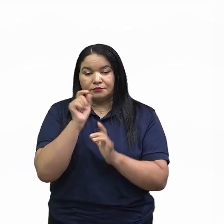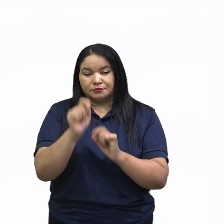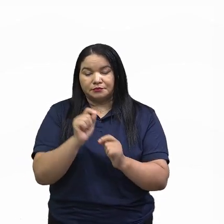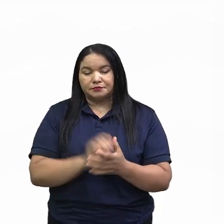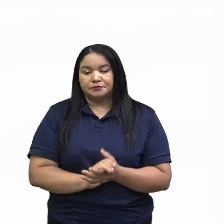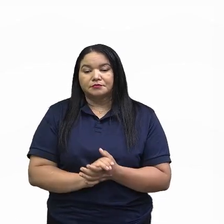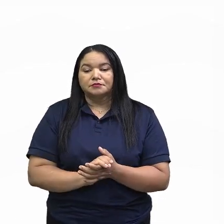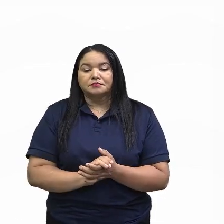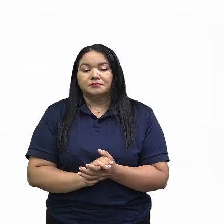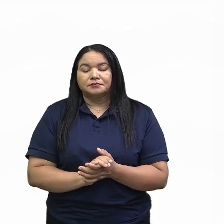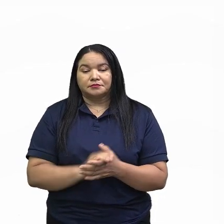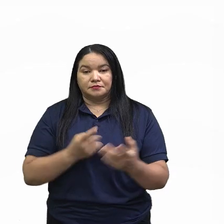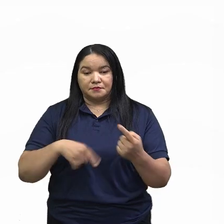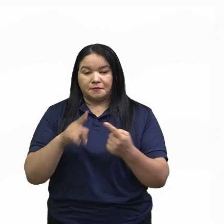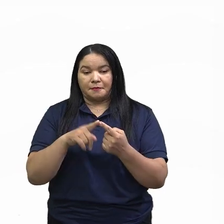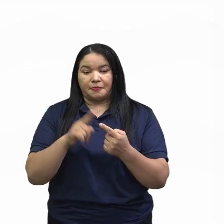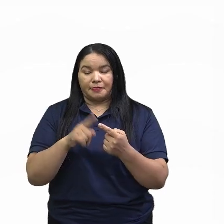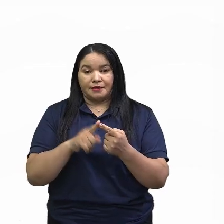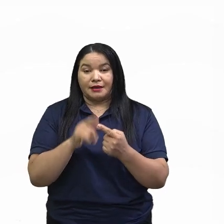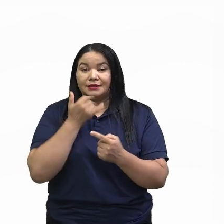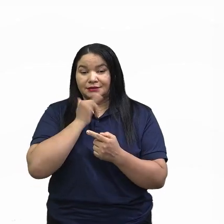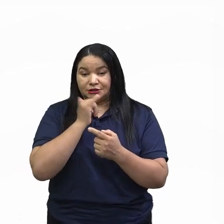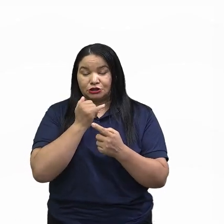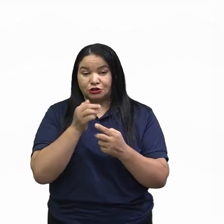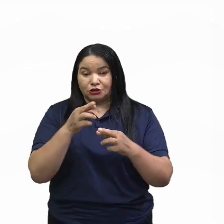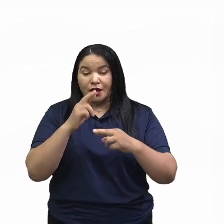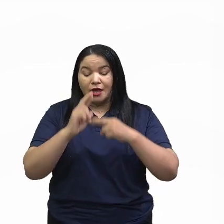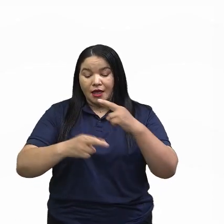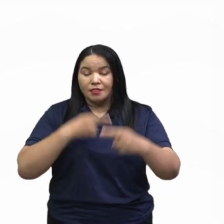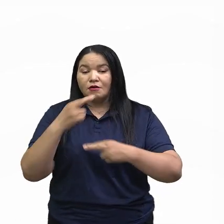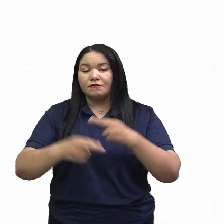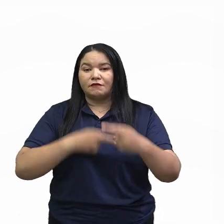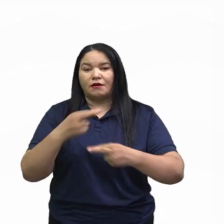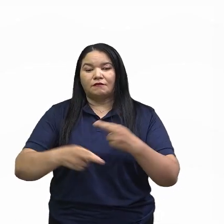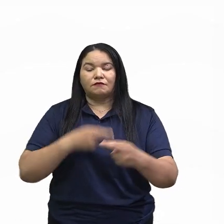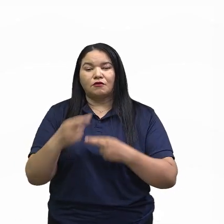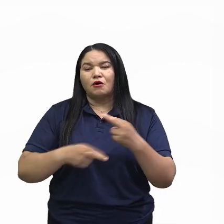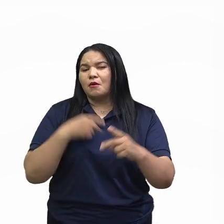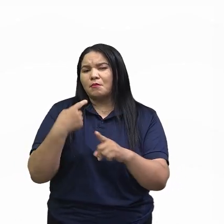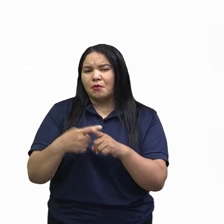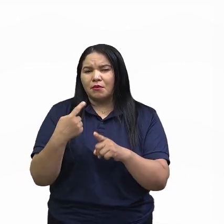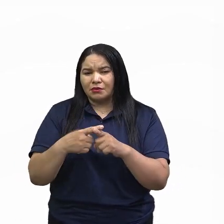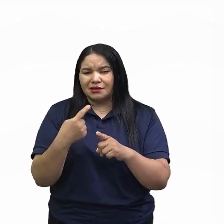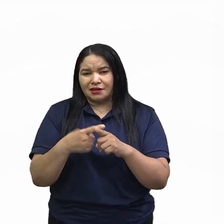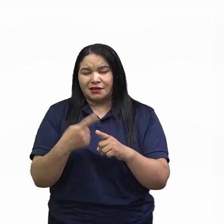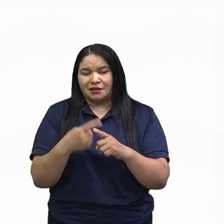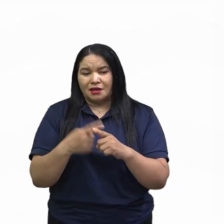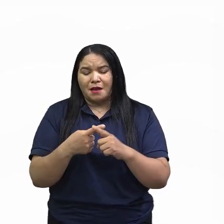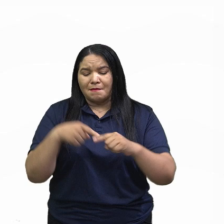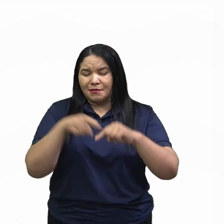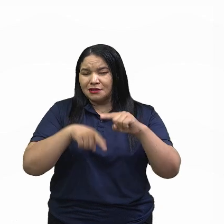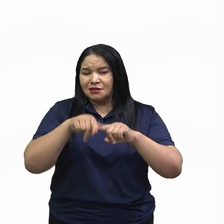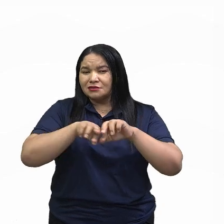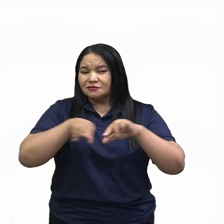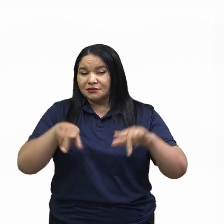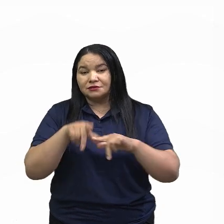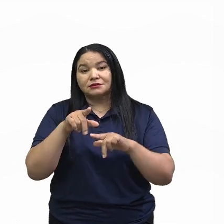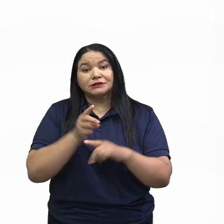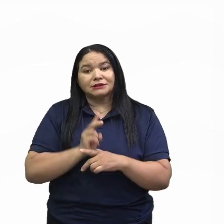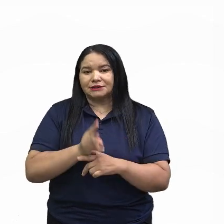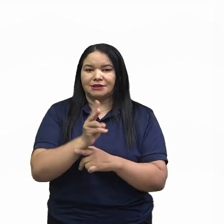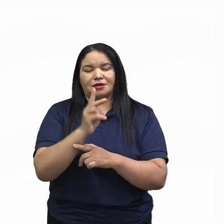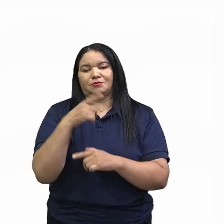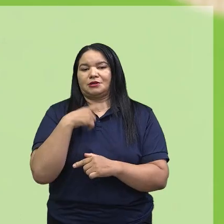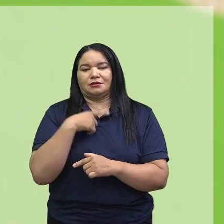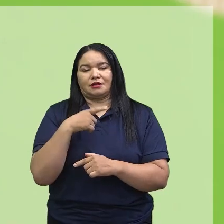alternativa de energia renovável, né? É considerada renovável por quê, né, pessoal? Porque esses resíduos aí, eles sempre vão existir, né?